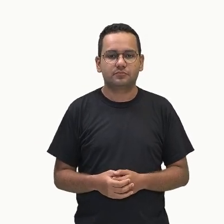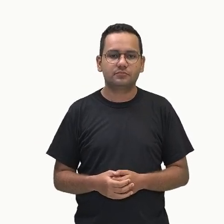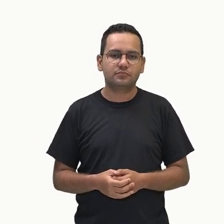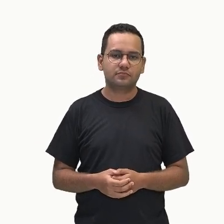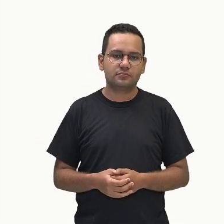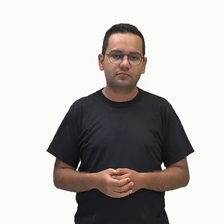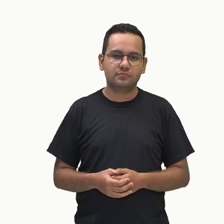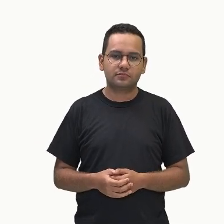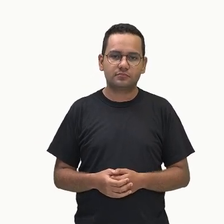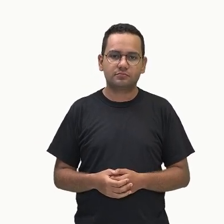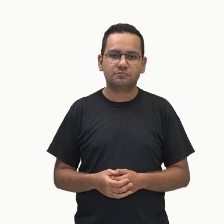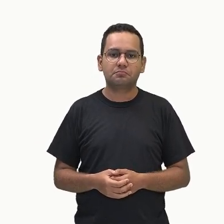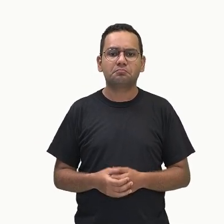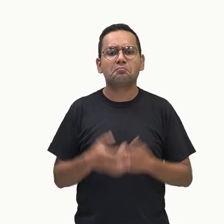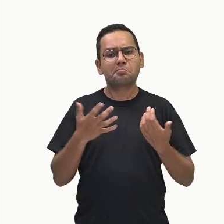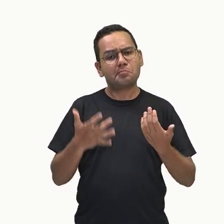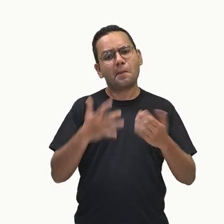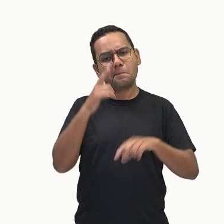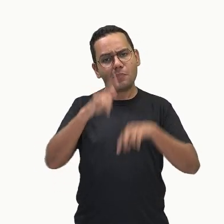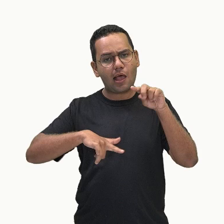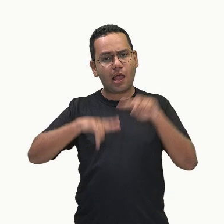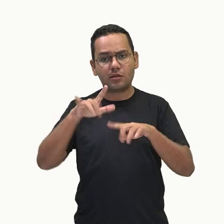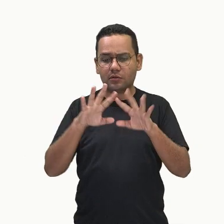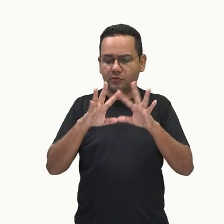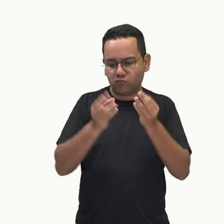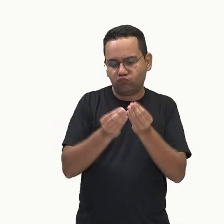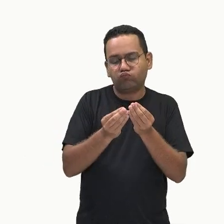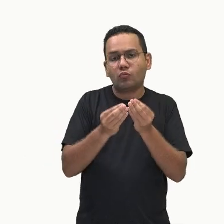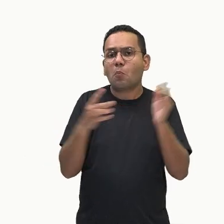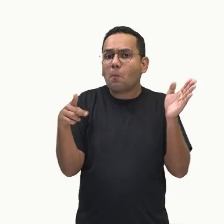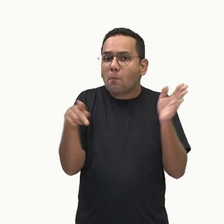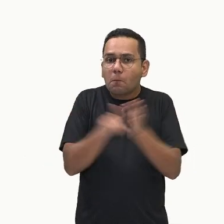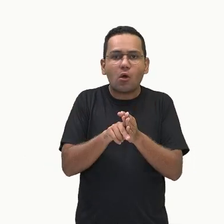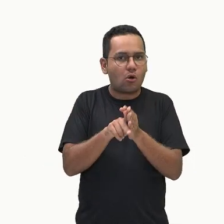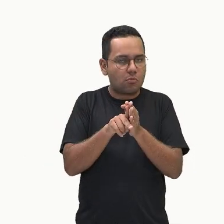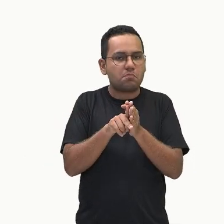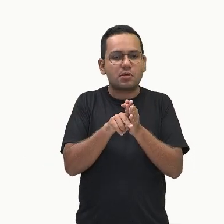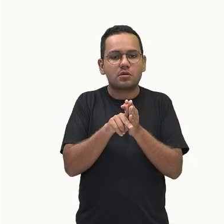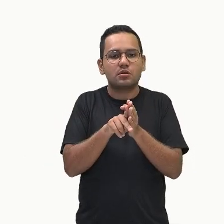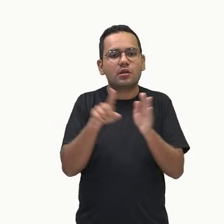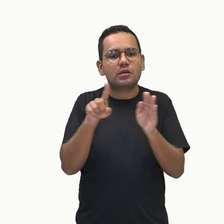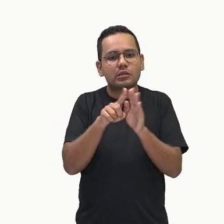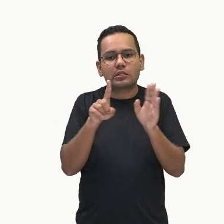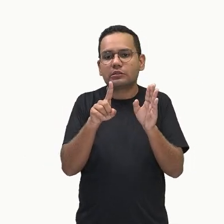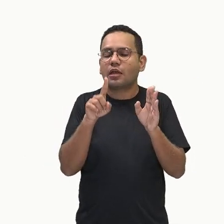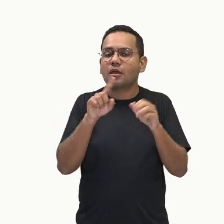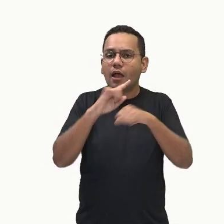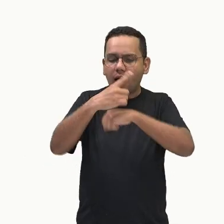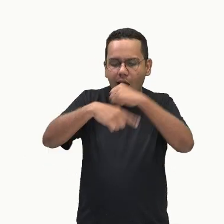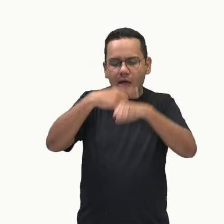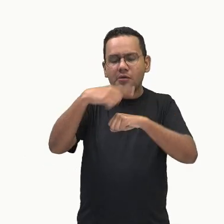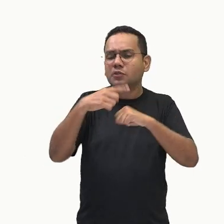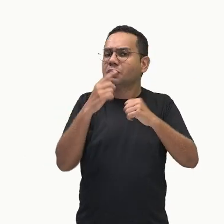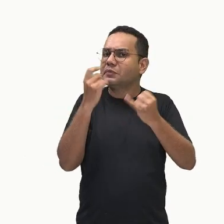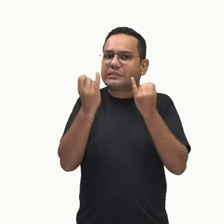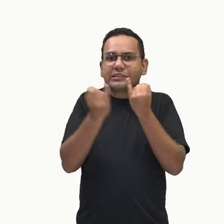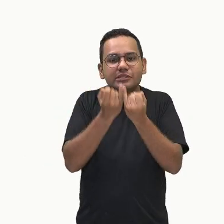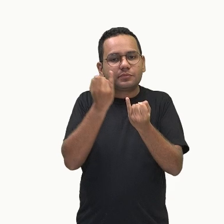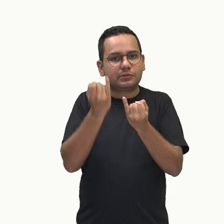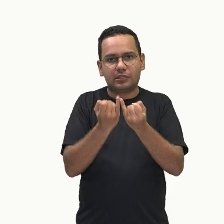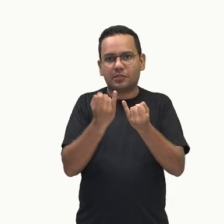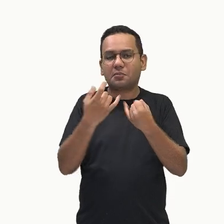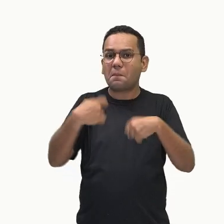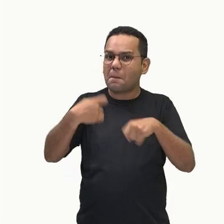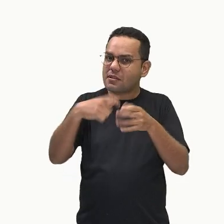Elementos são substâncias puras compostos por átomos do mesmo tipo. Isso aqui é bem importante,